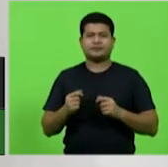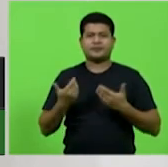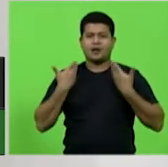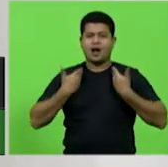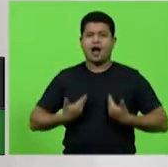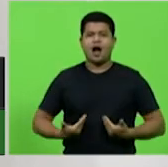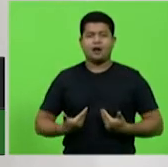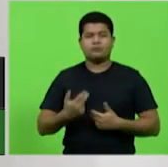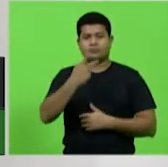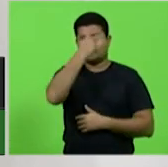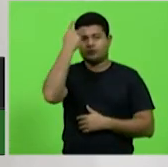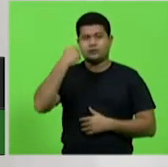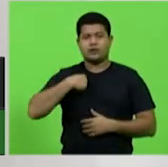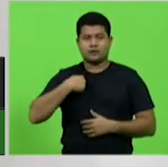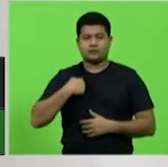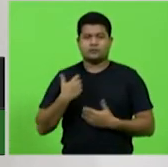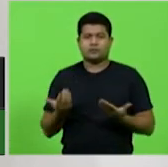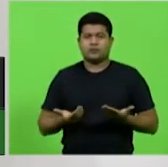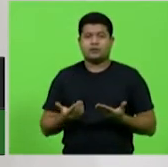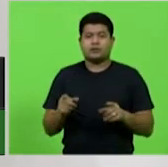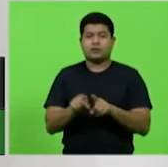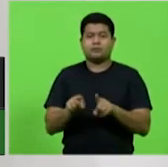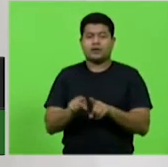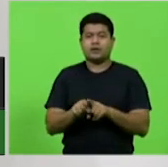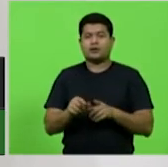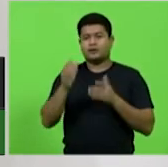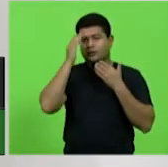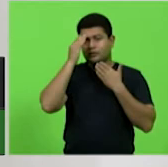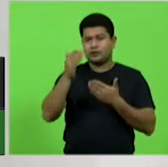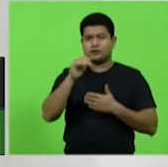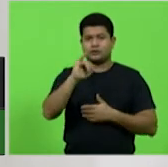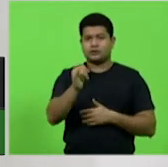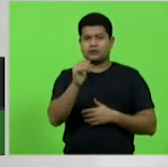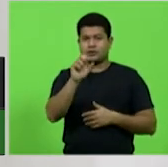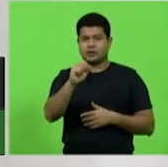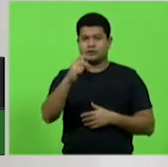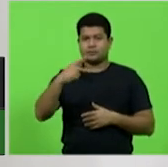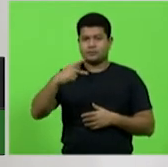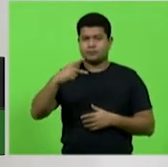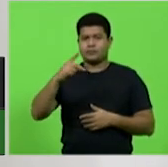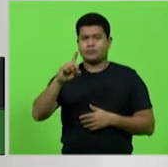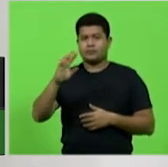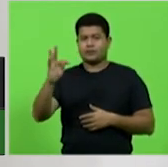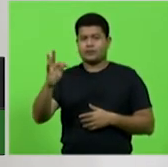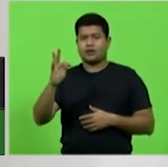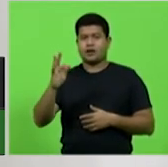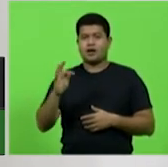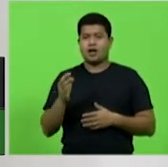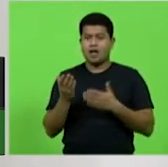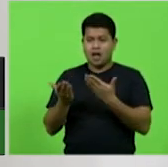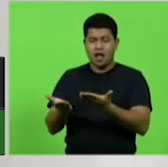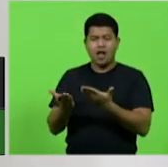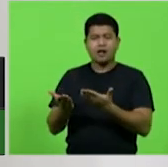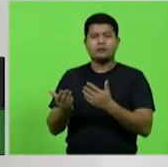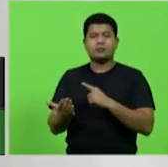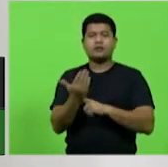Agradeço aos amigos da JS-PDT, que amparou e viu nascer as minhas meninas,